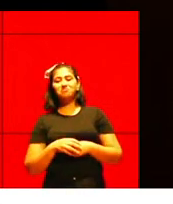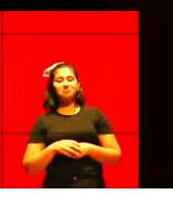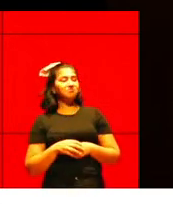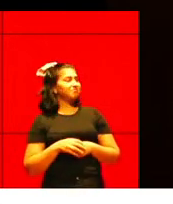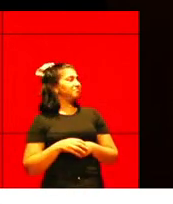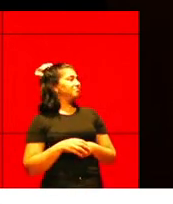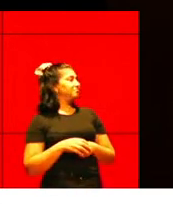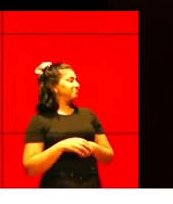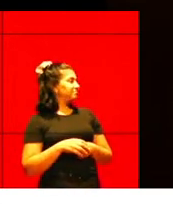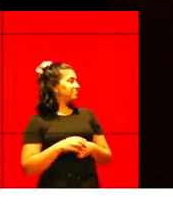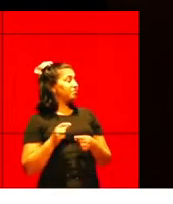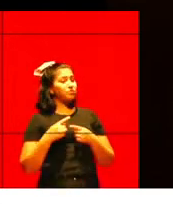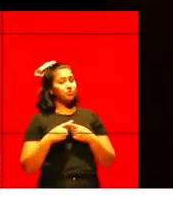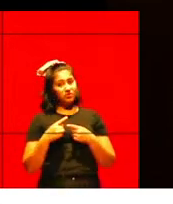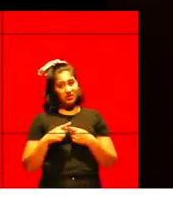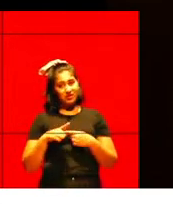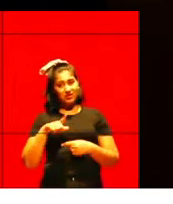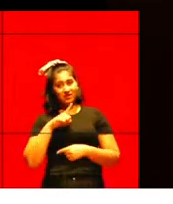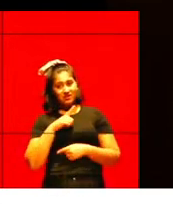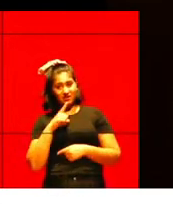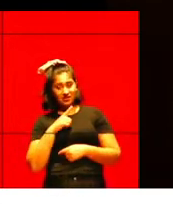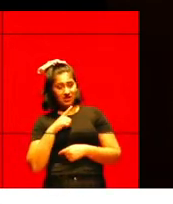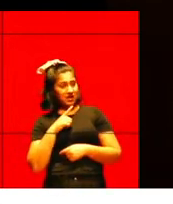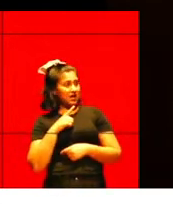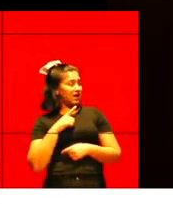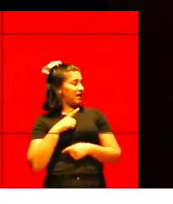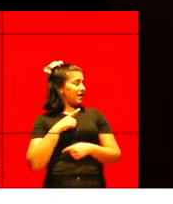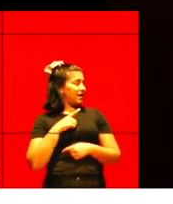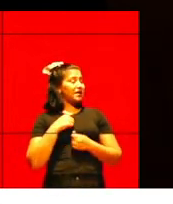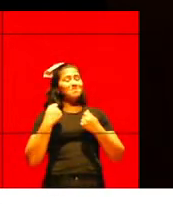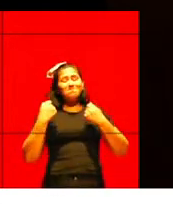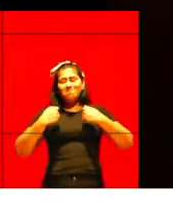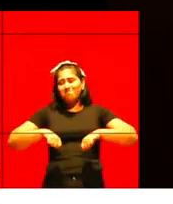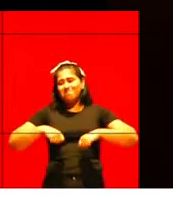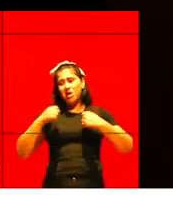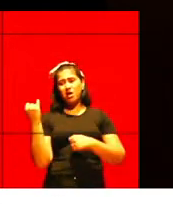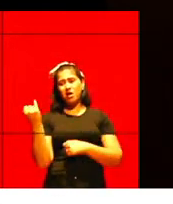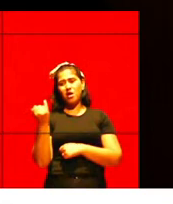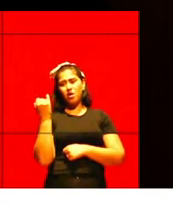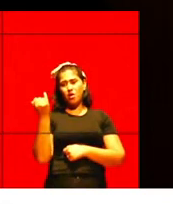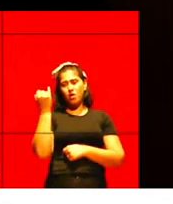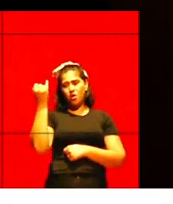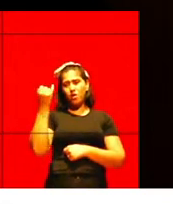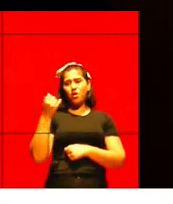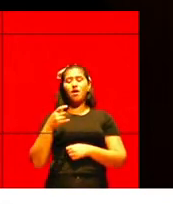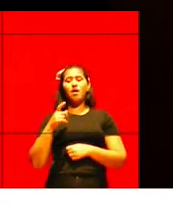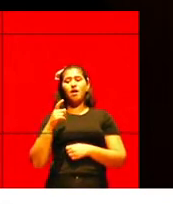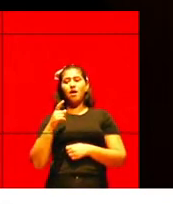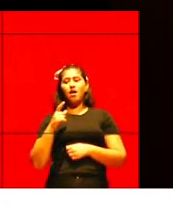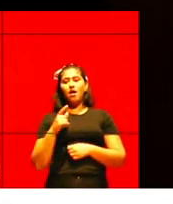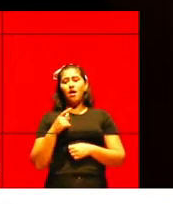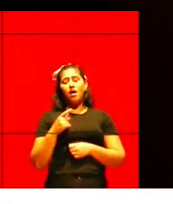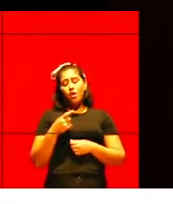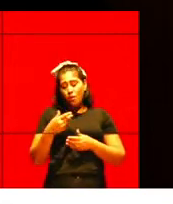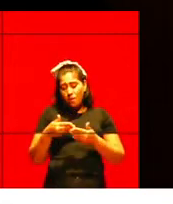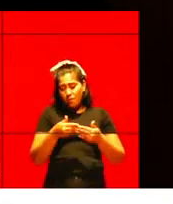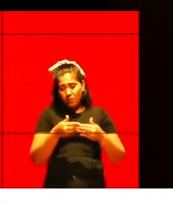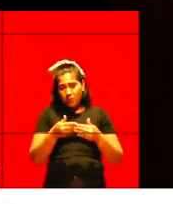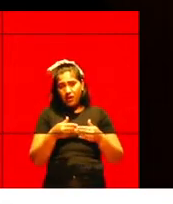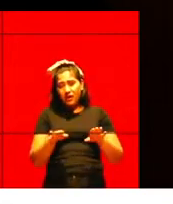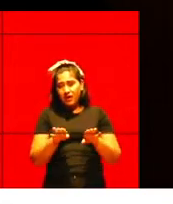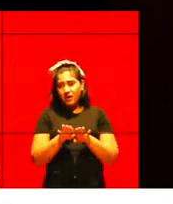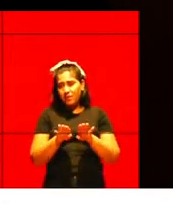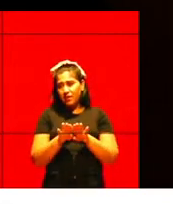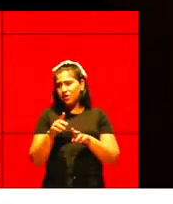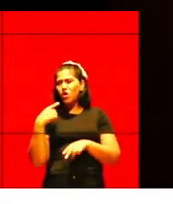alimenta o bebê? Porque existe uma necessidade de o bebê criar, cultivar, seres